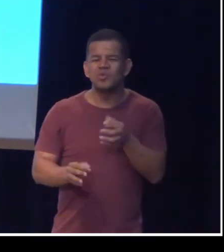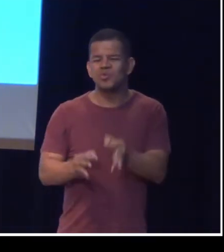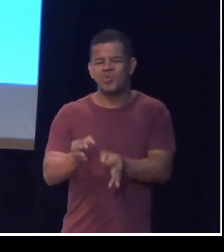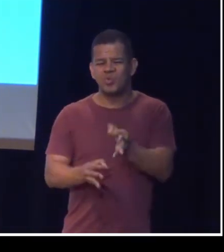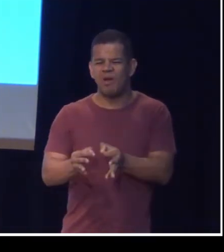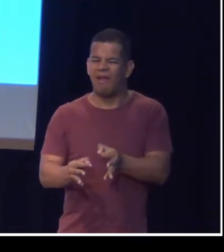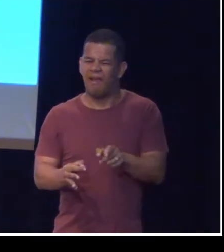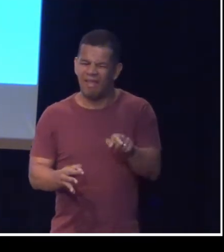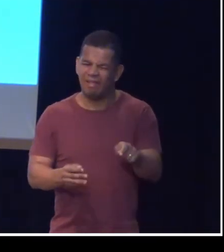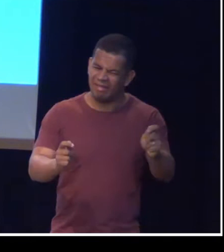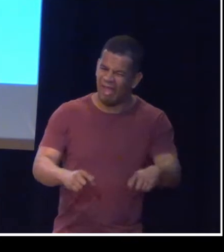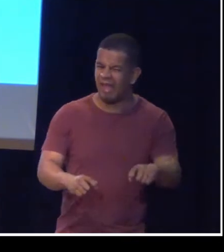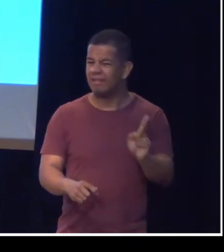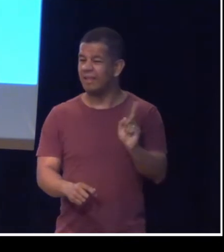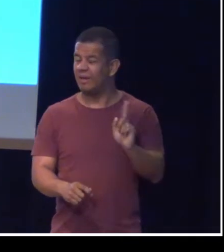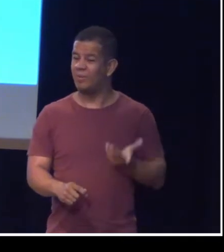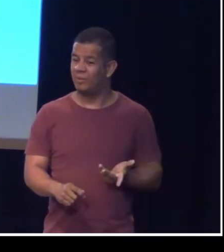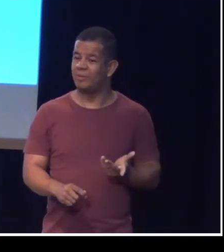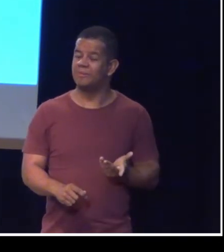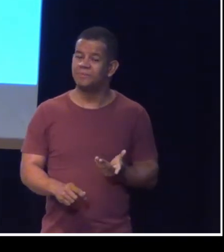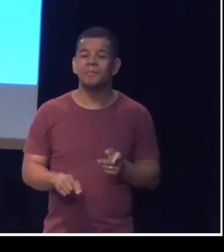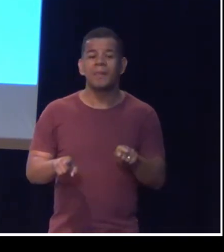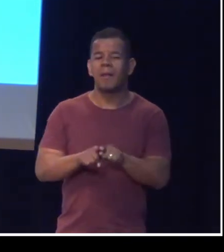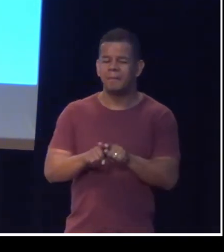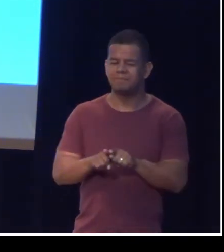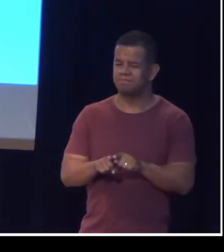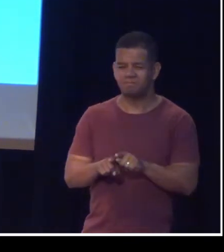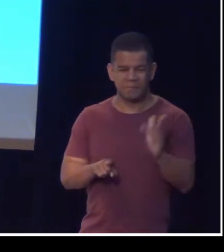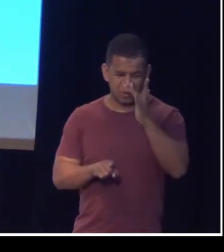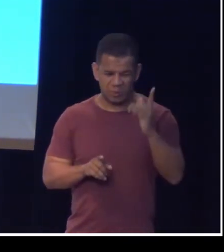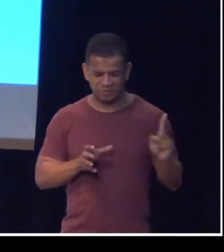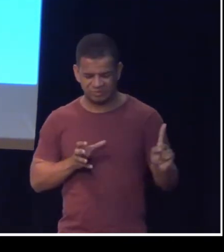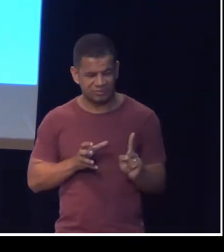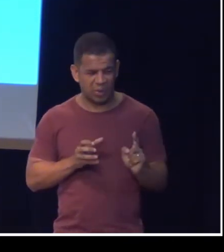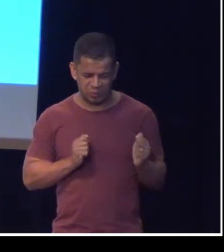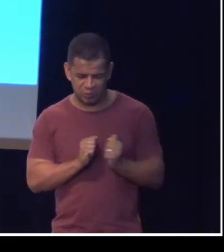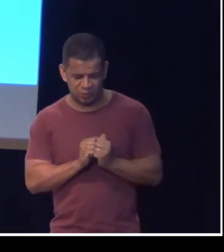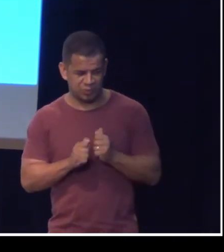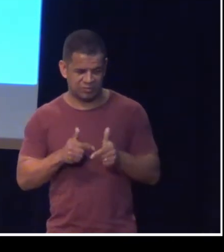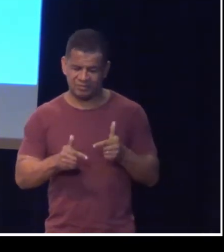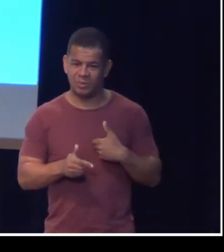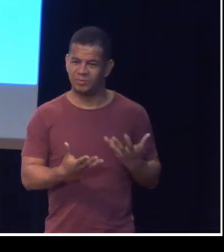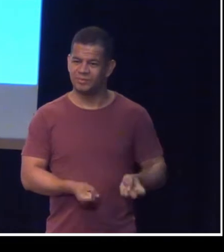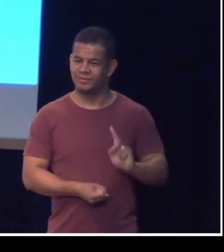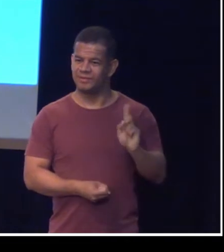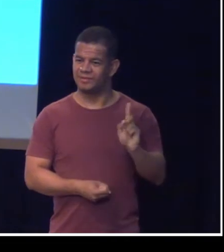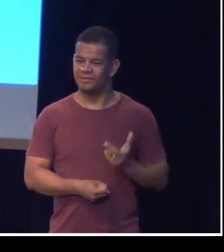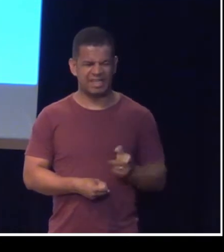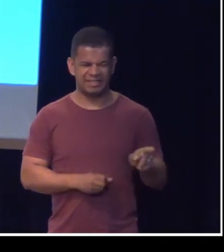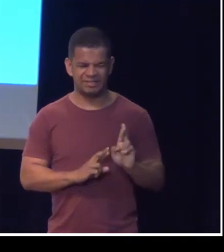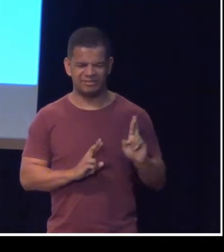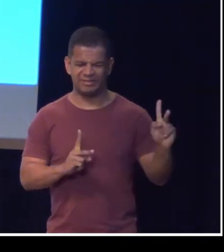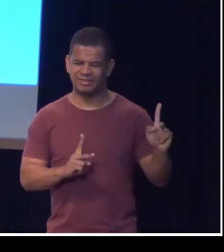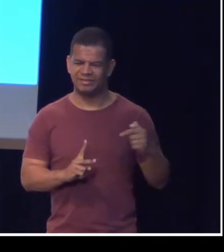Atitudinal de rejeição. Eu, de fato, recuso trabalhar com esse público. Eu recuso trabalhar com outro que significa diferente de